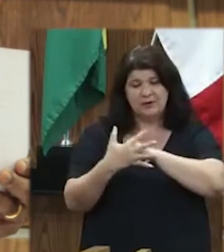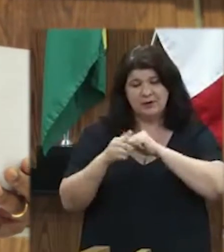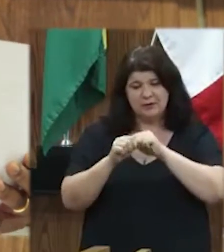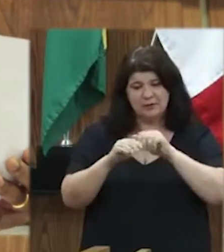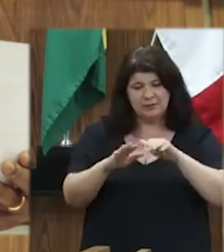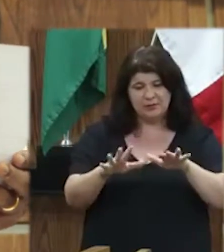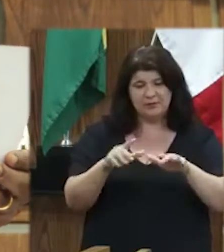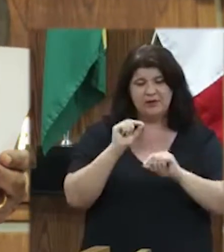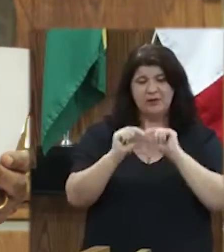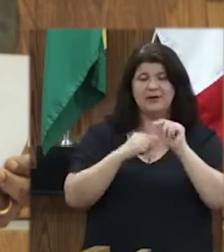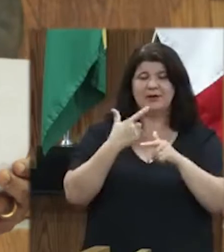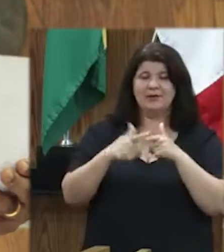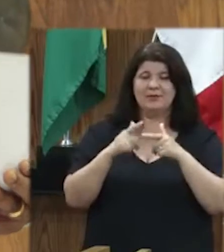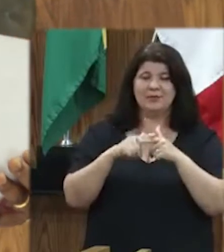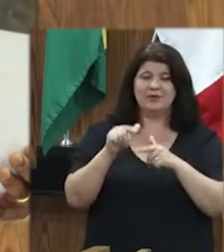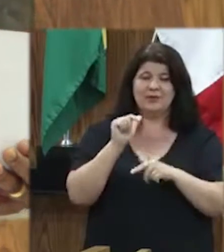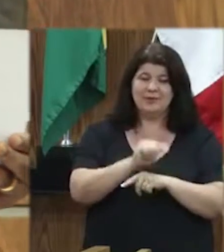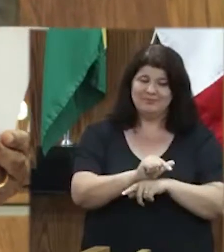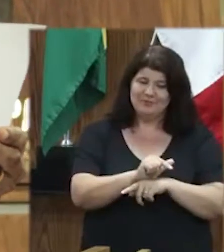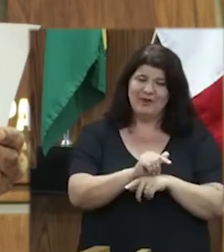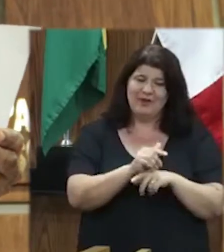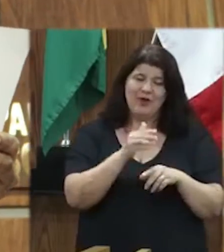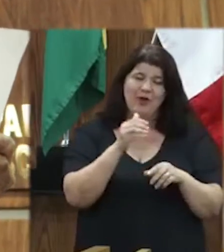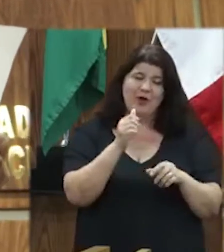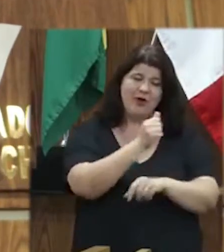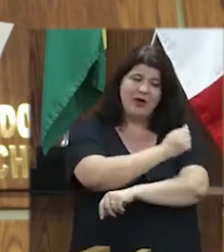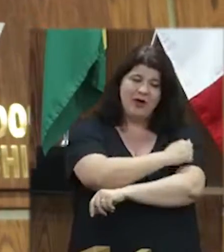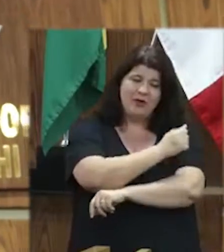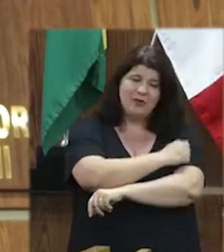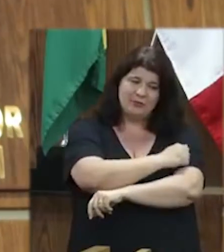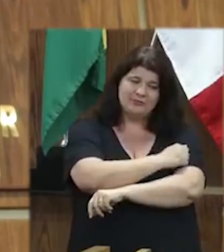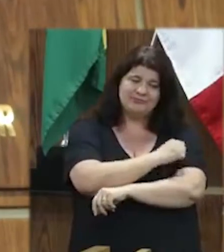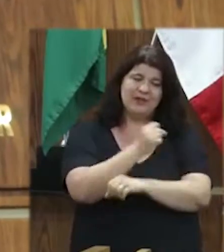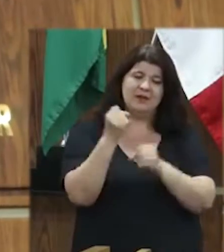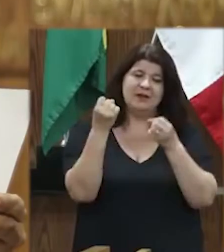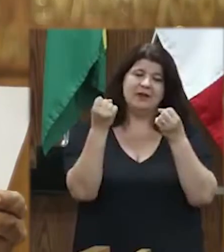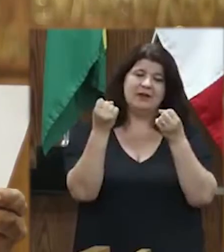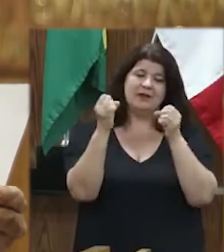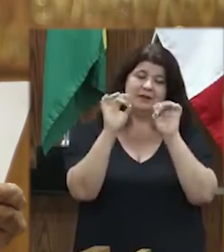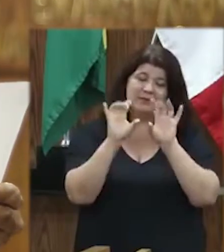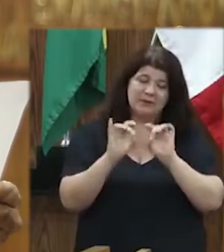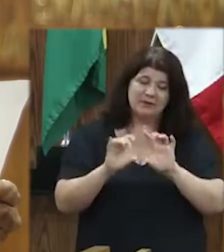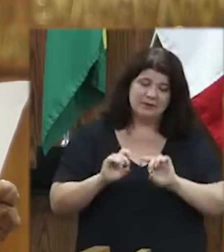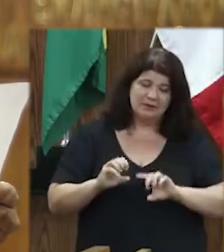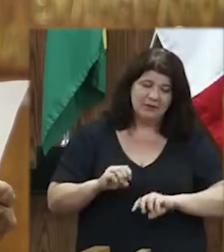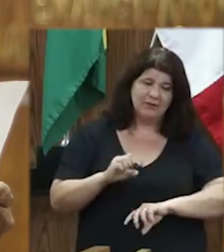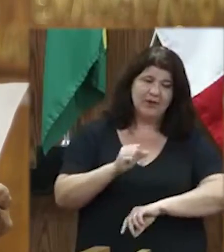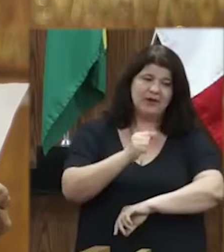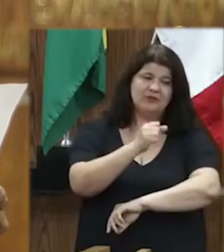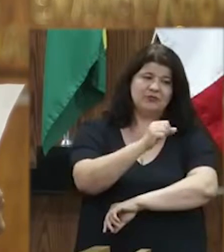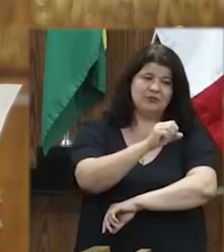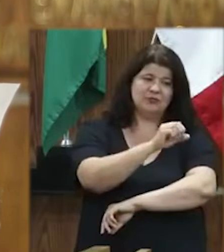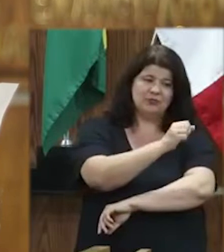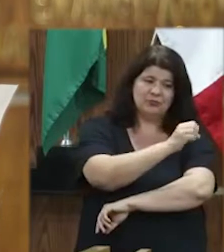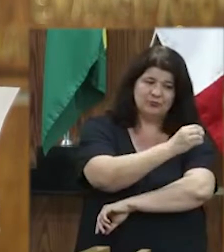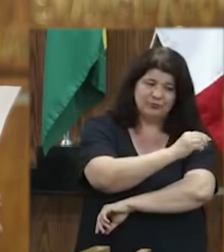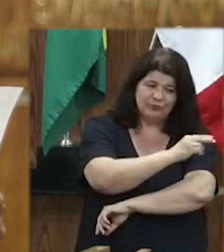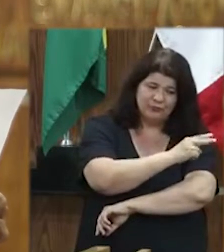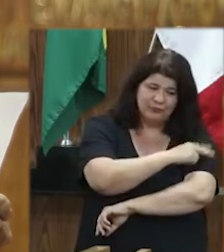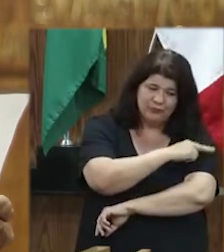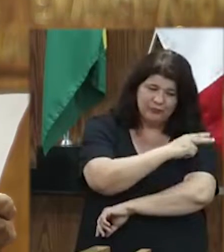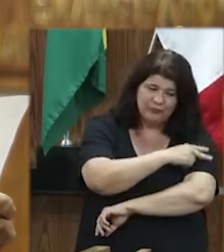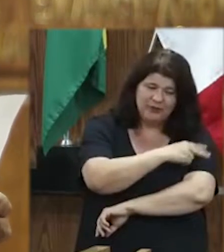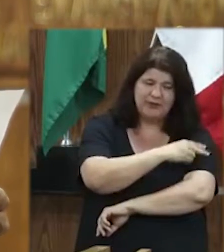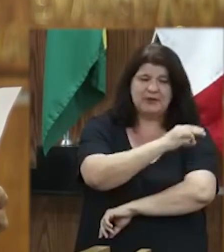é o dano causado aos alunos, principalmente dos ensinos fundamental e médio, que devem demorar de 2 a 3 anos para recuperar o